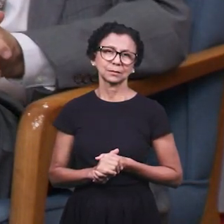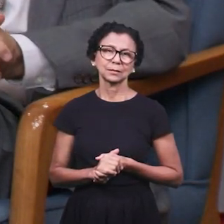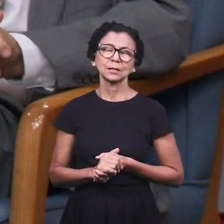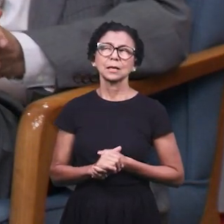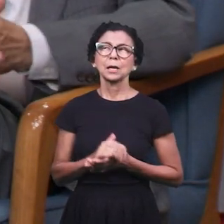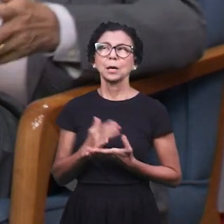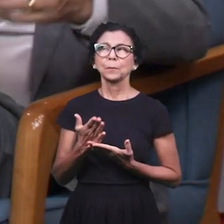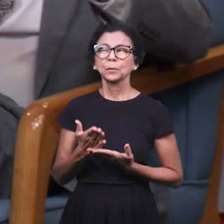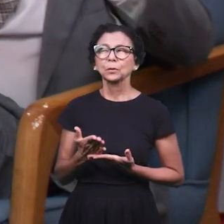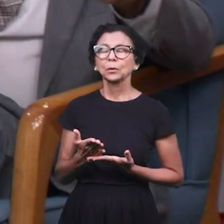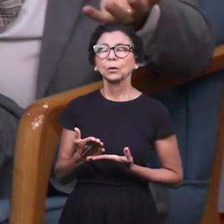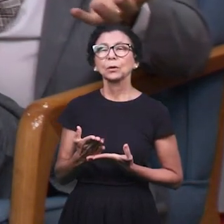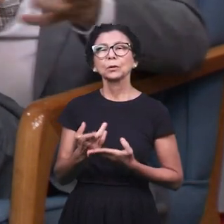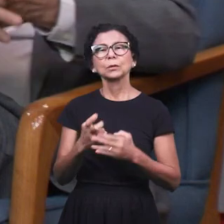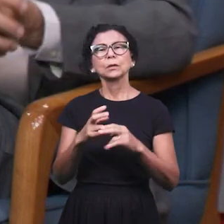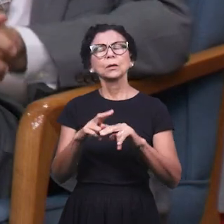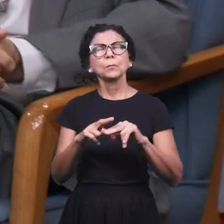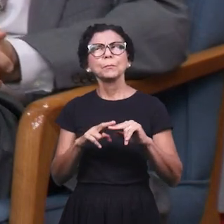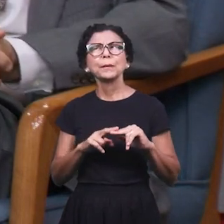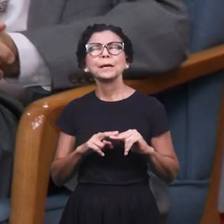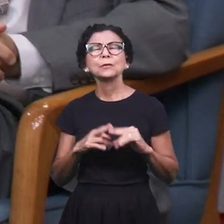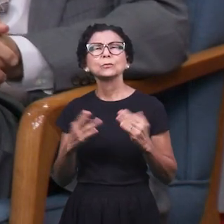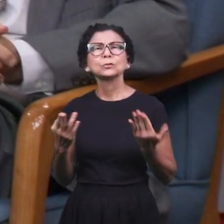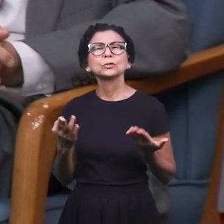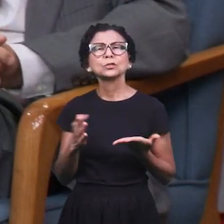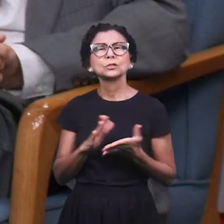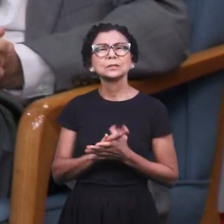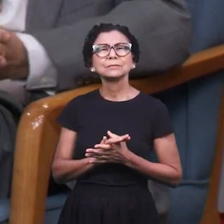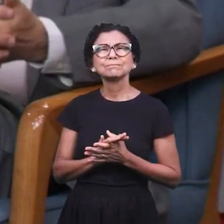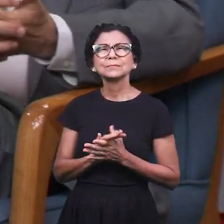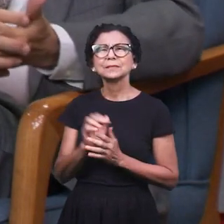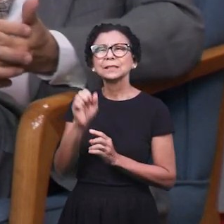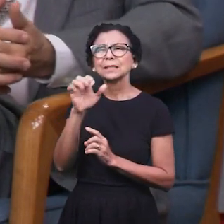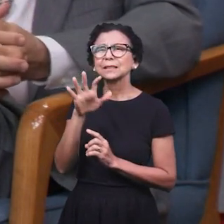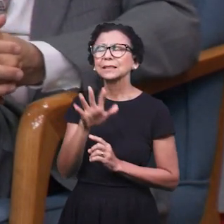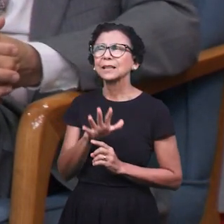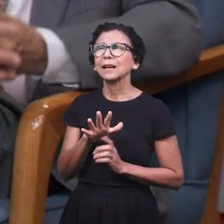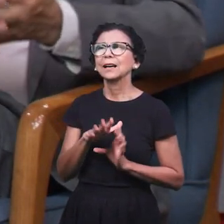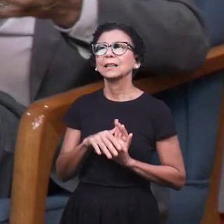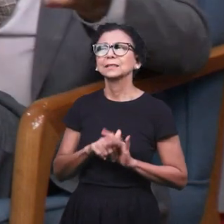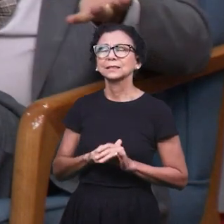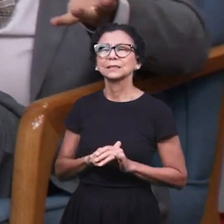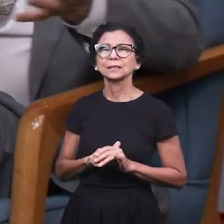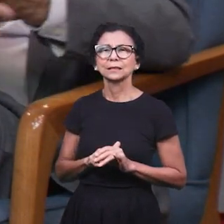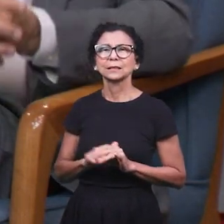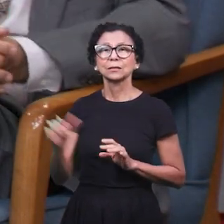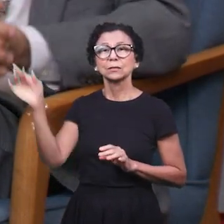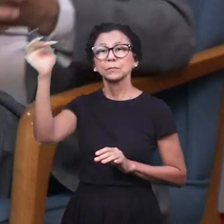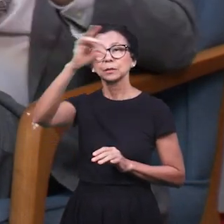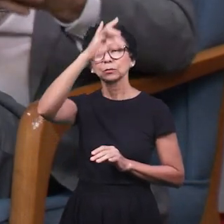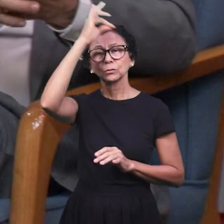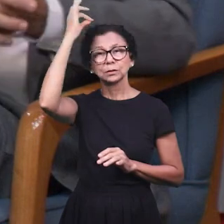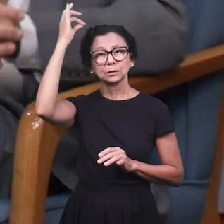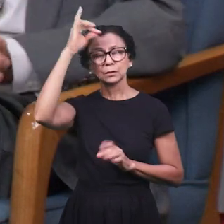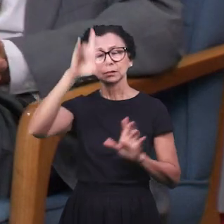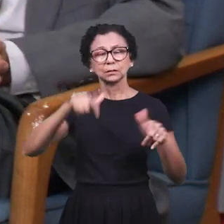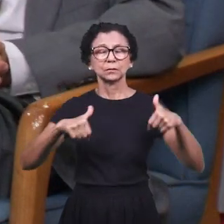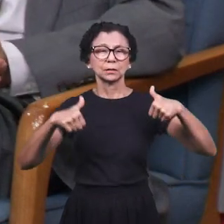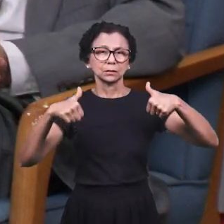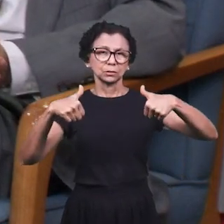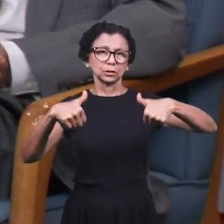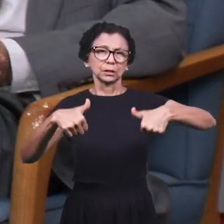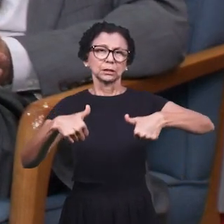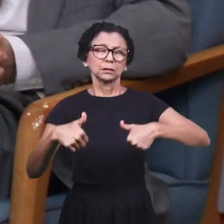manifeste, provocar a graça, não é? O que é provocar a graça? A graça é o Espírito Santo, é a operação do Espírito